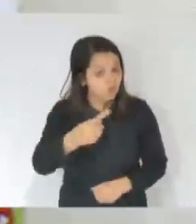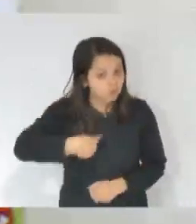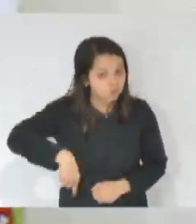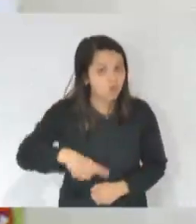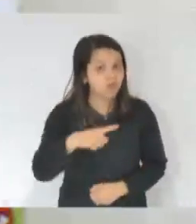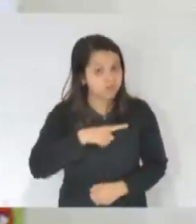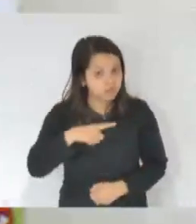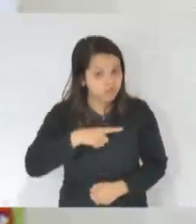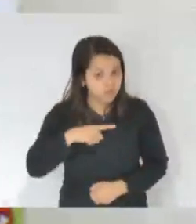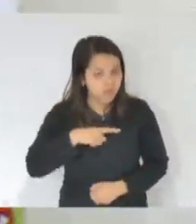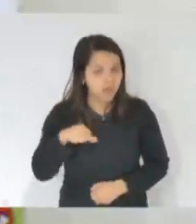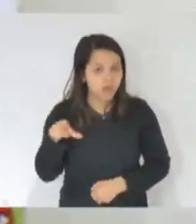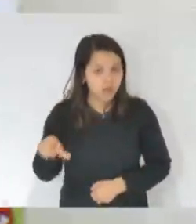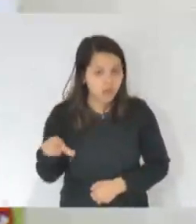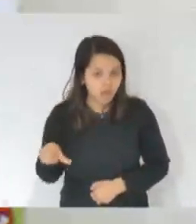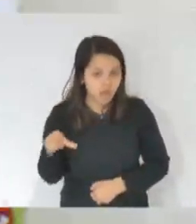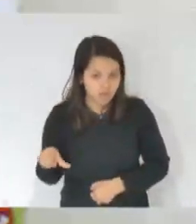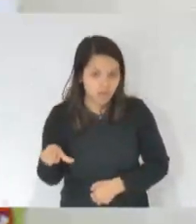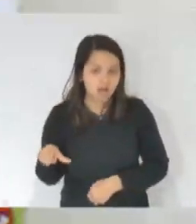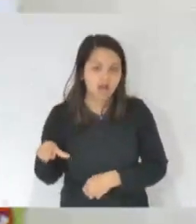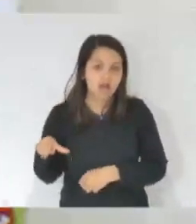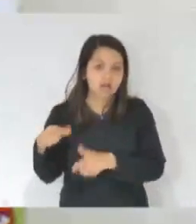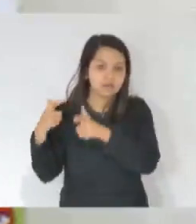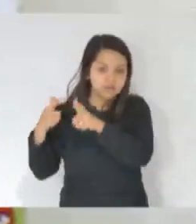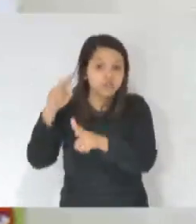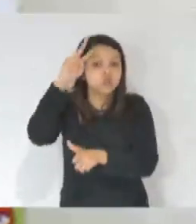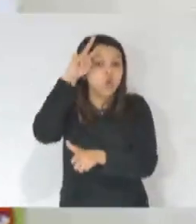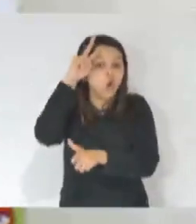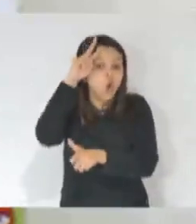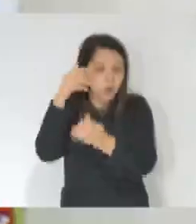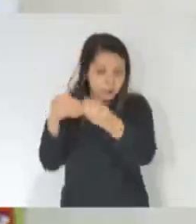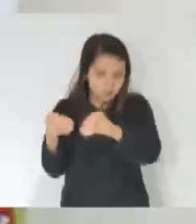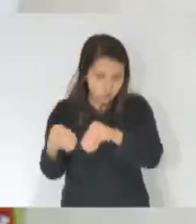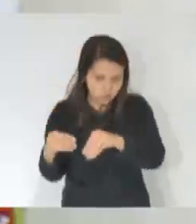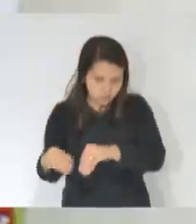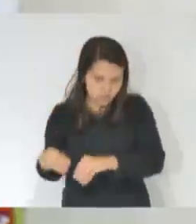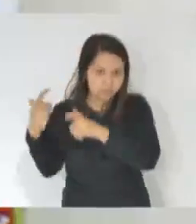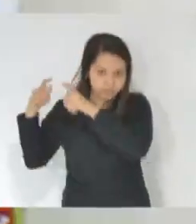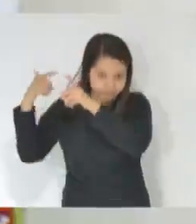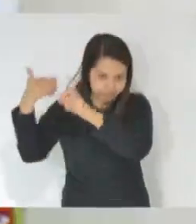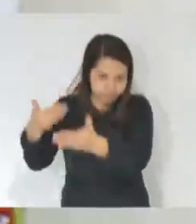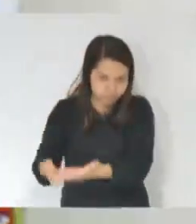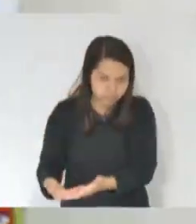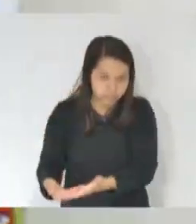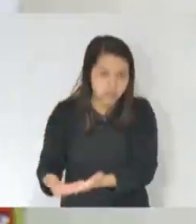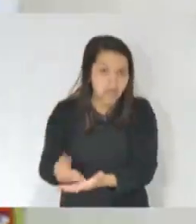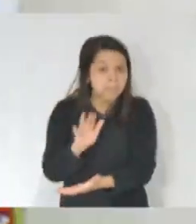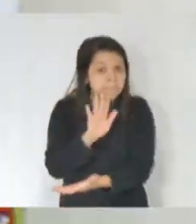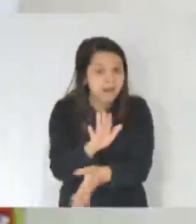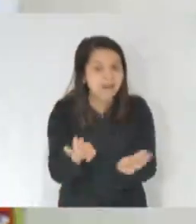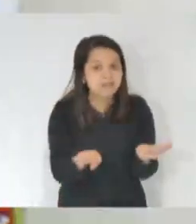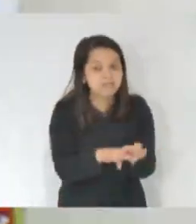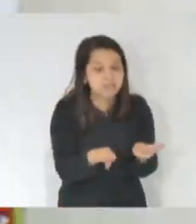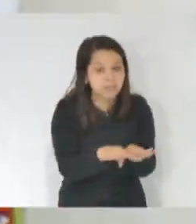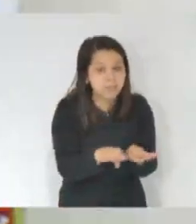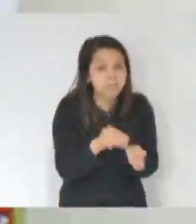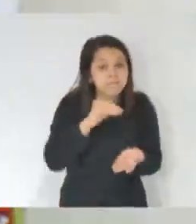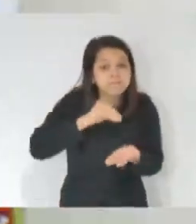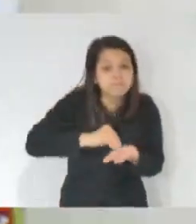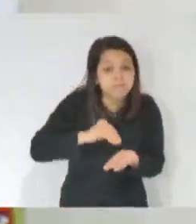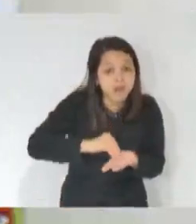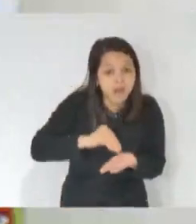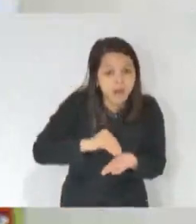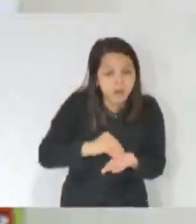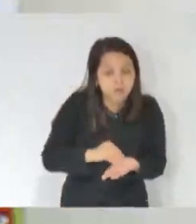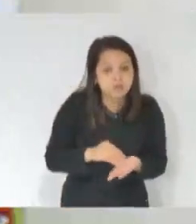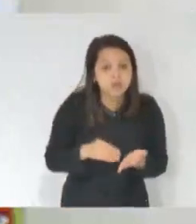histórica prejudicada, isso já está certo, está sendo falado. Mas também a falta de busca por parte